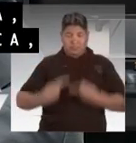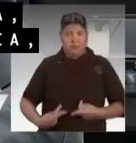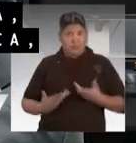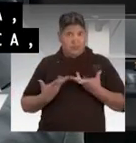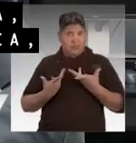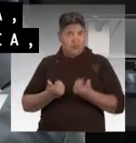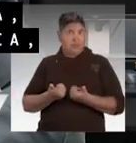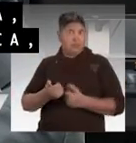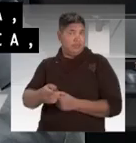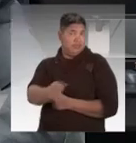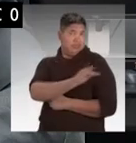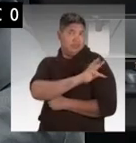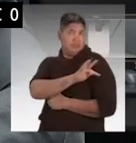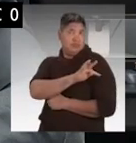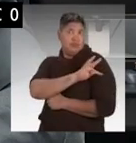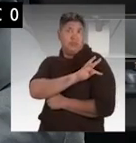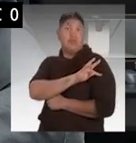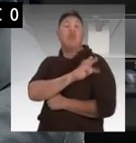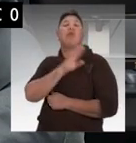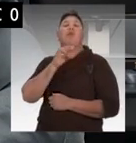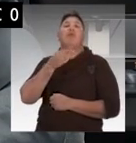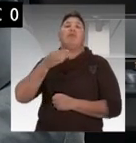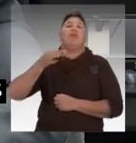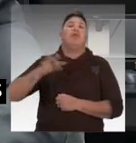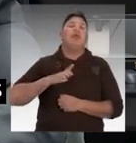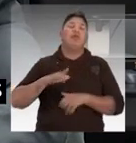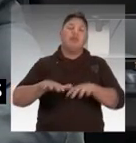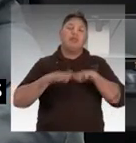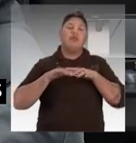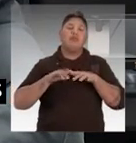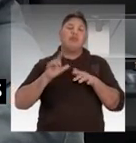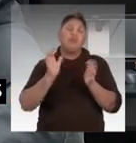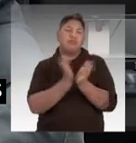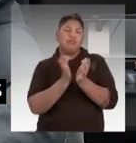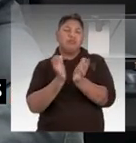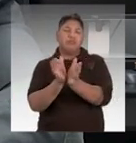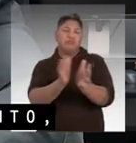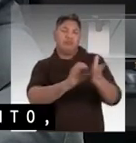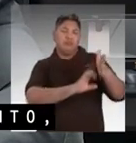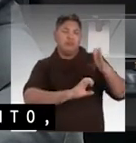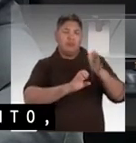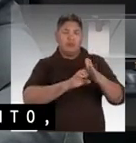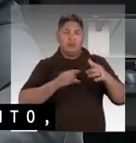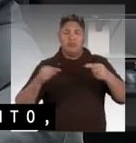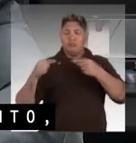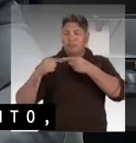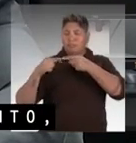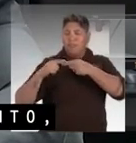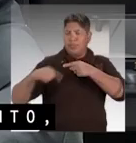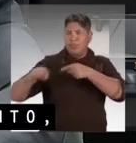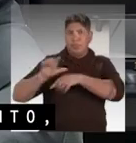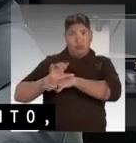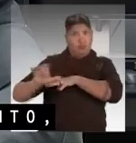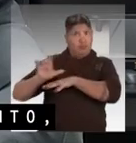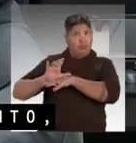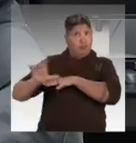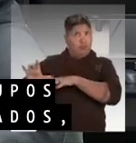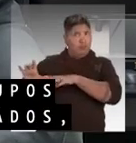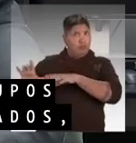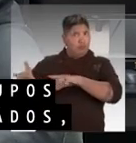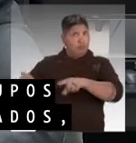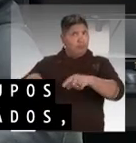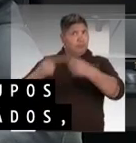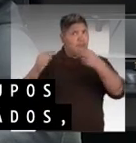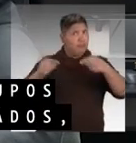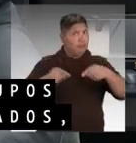qualificação técnica, o Ministério Público do Trabalho ele realiza audiências coletivas com atividades econômicas do segmento para o qual